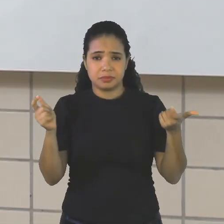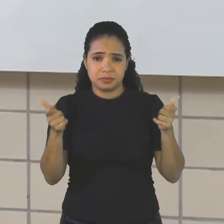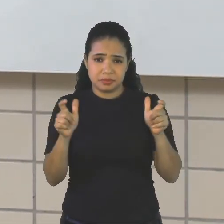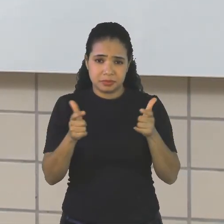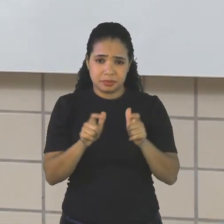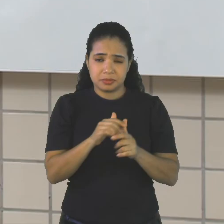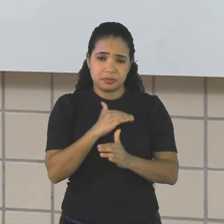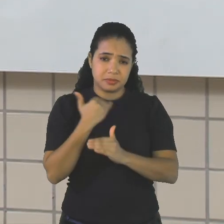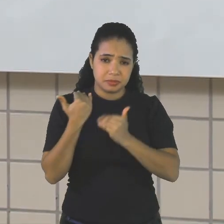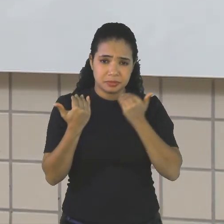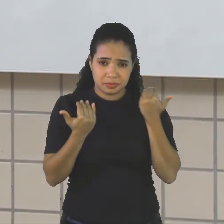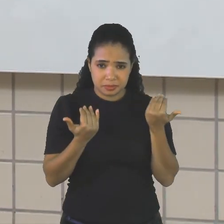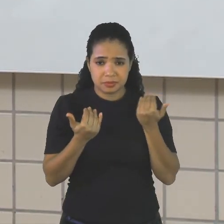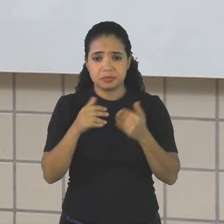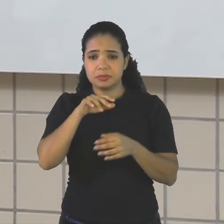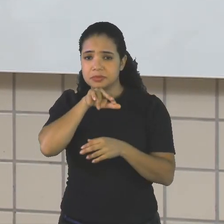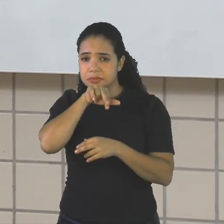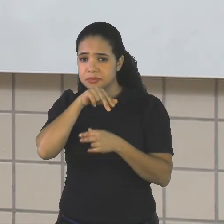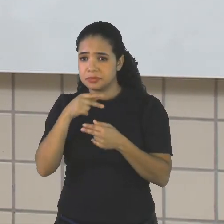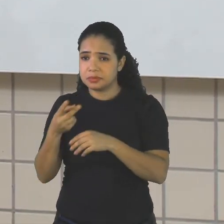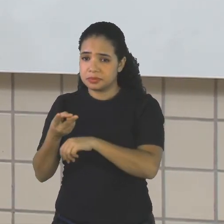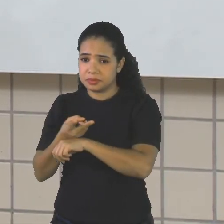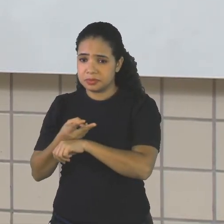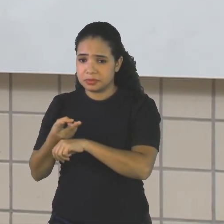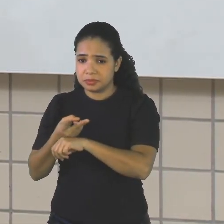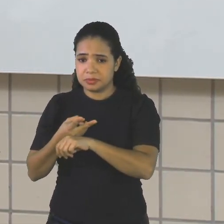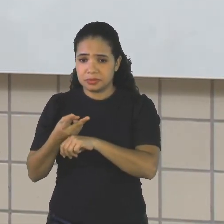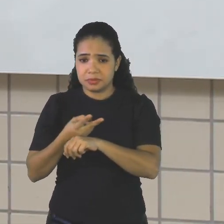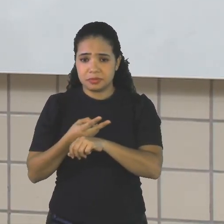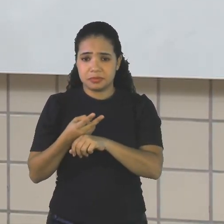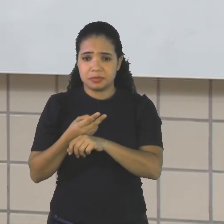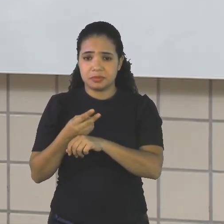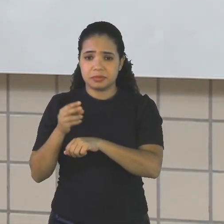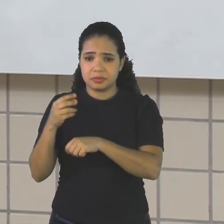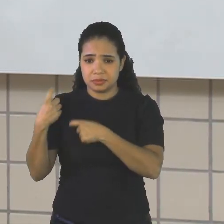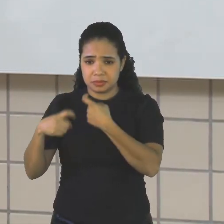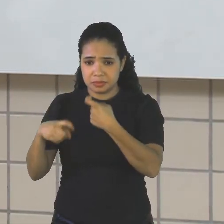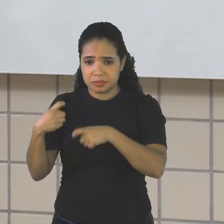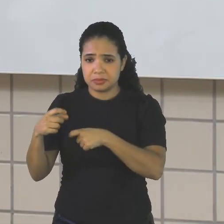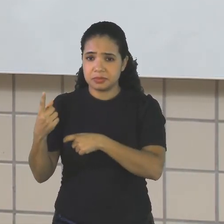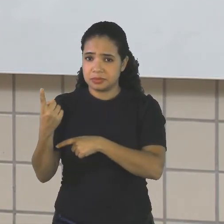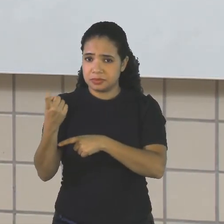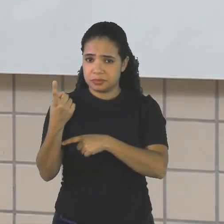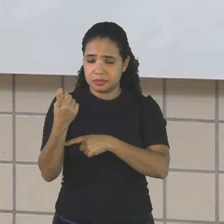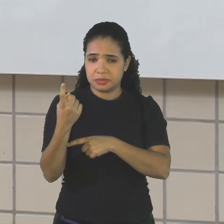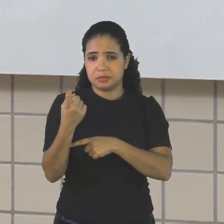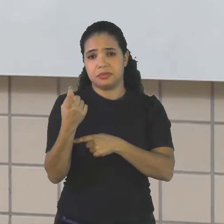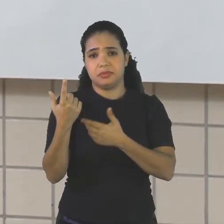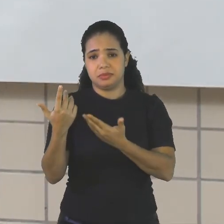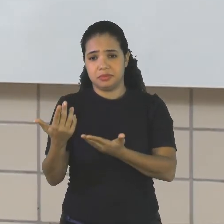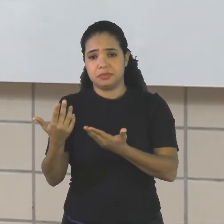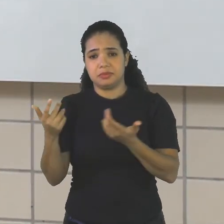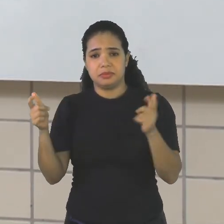extinção, animal tal está à procura para se reproduzir porque é o único da espécie.